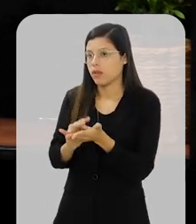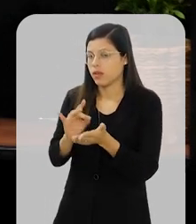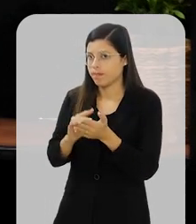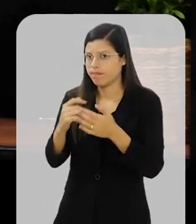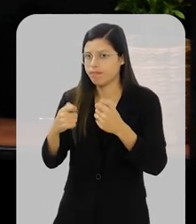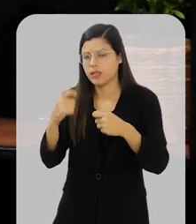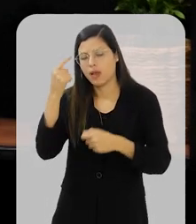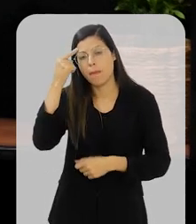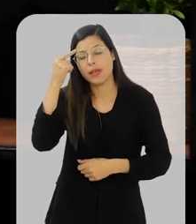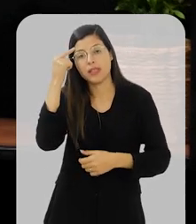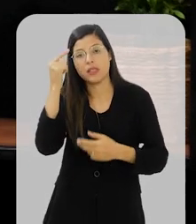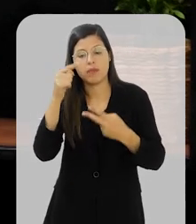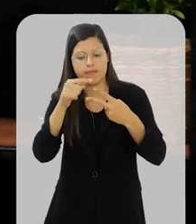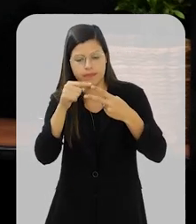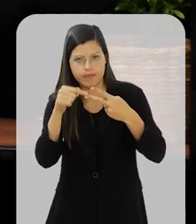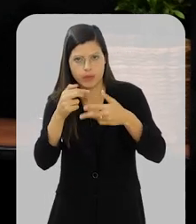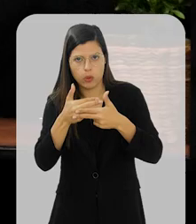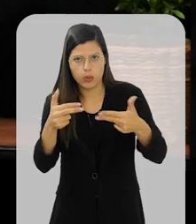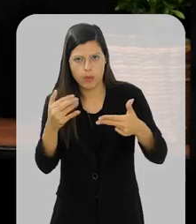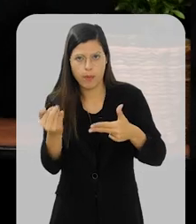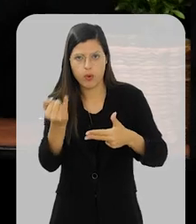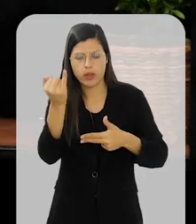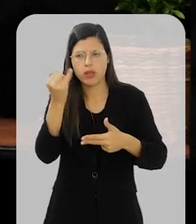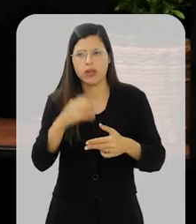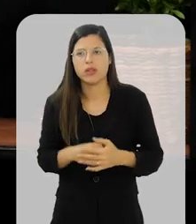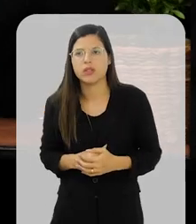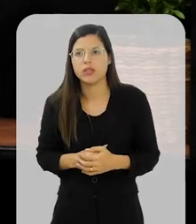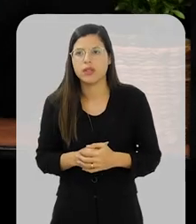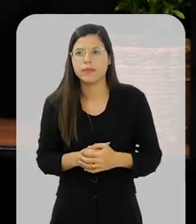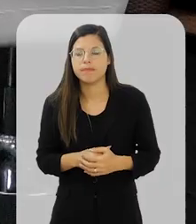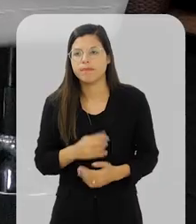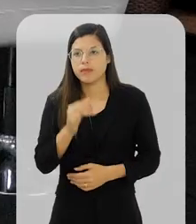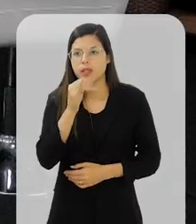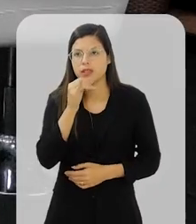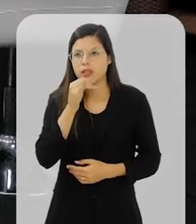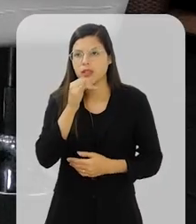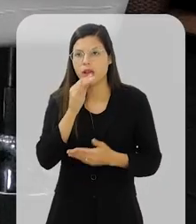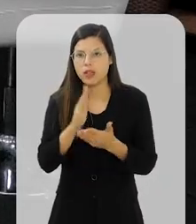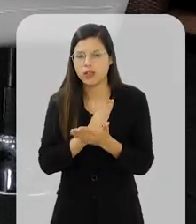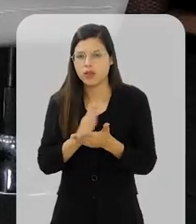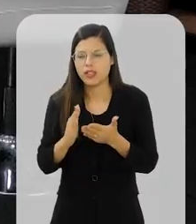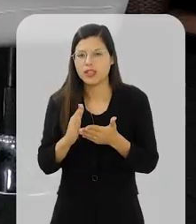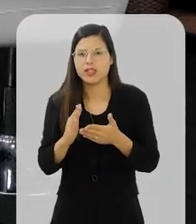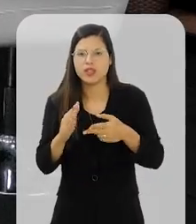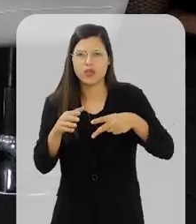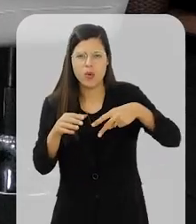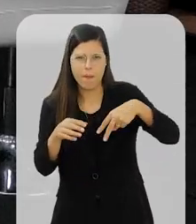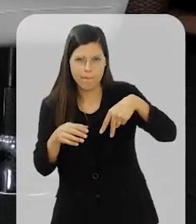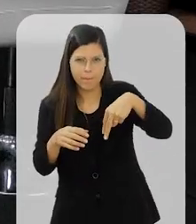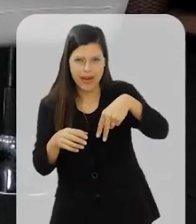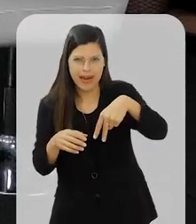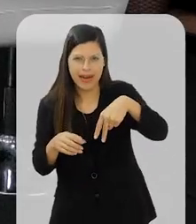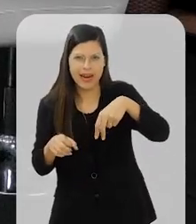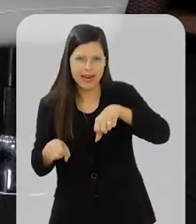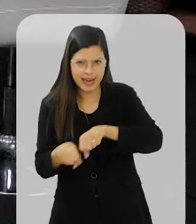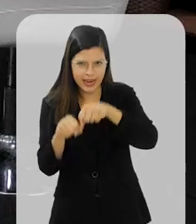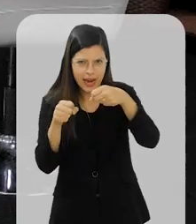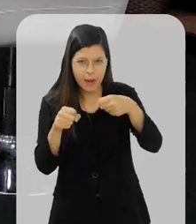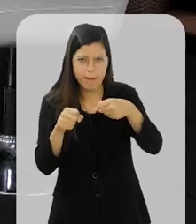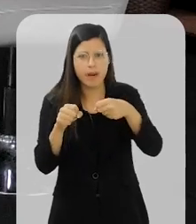nós temos que pensar duas coisas importantes, né, que eu sempre comento. Porque, por exemplo, se a gente quebra um tornozelo, você